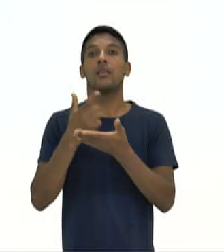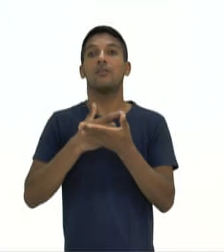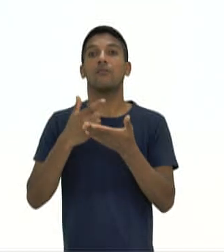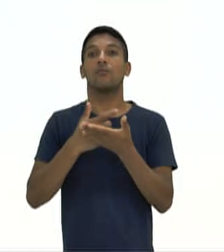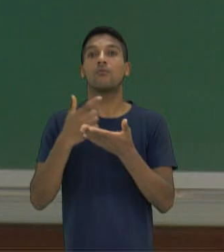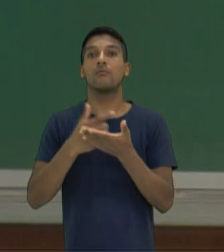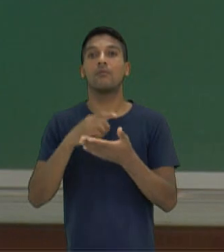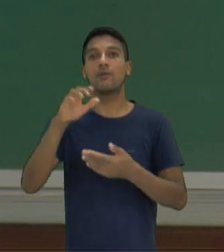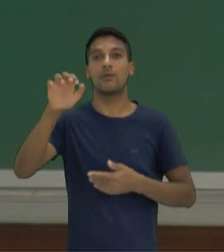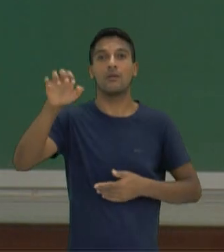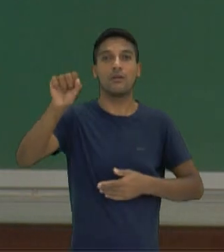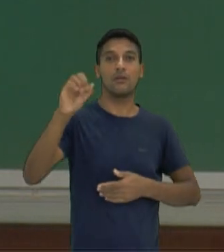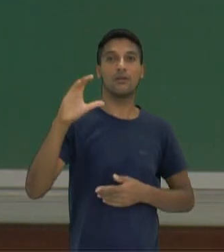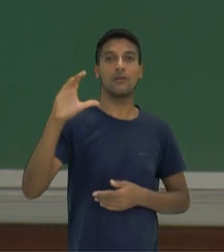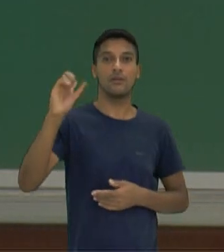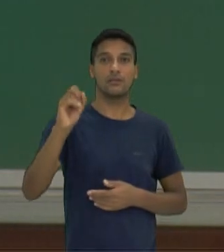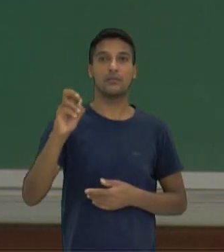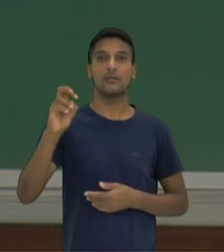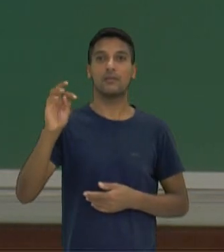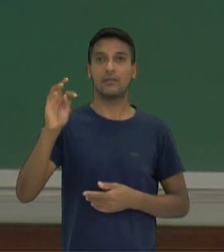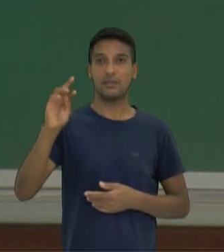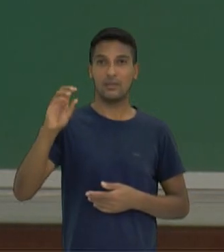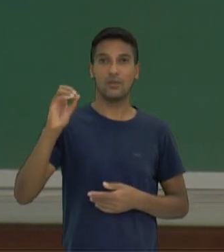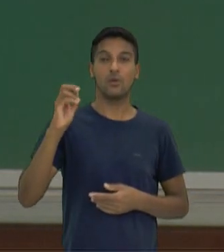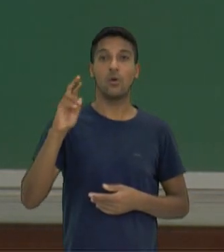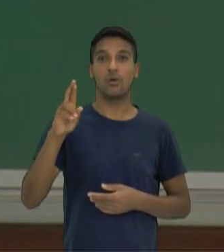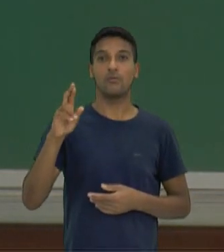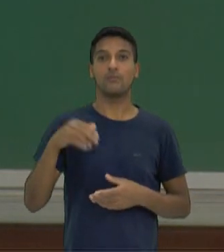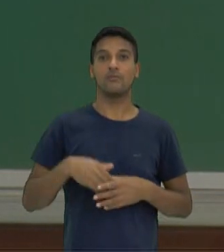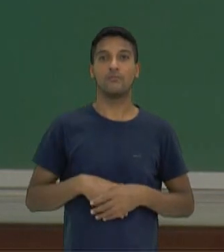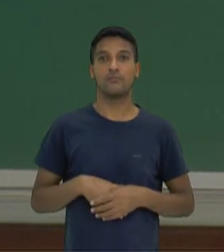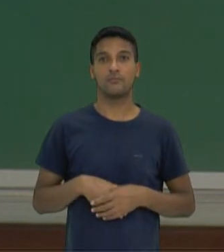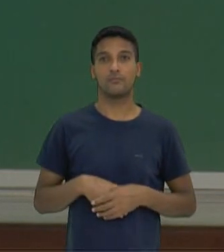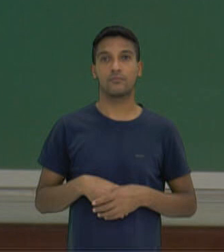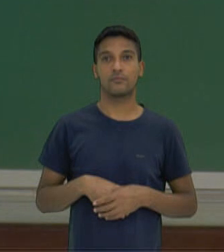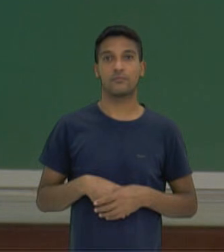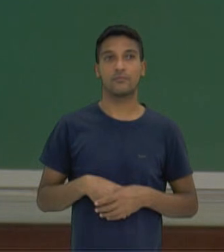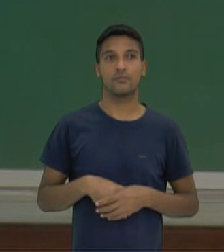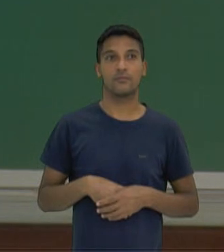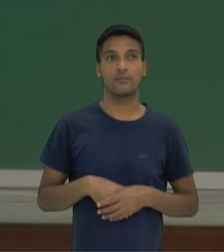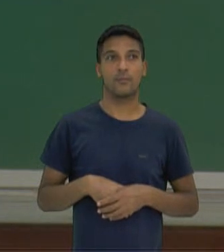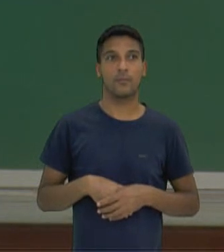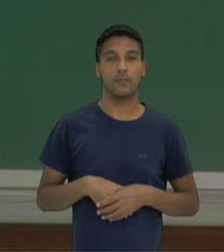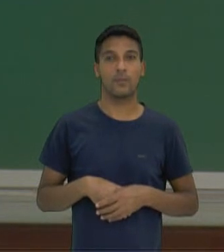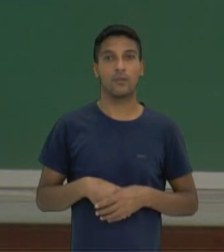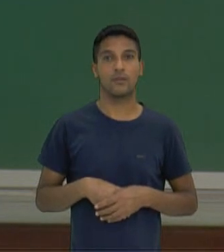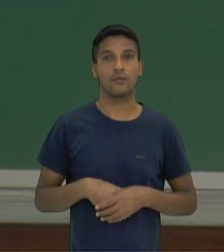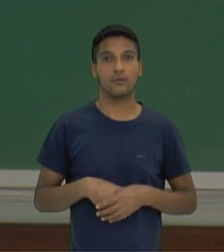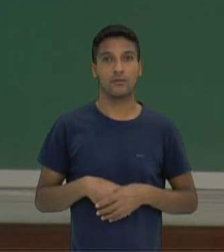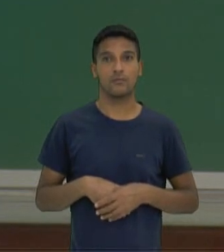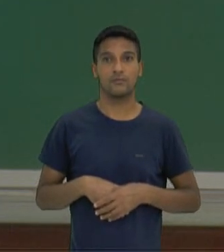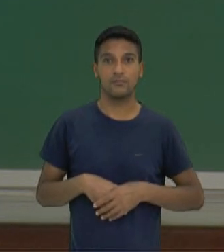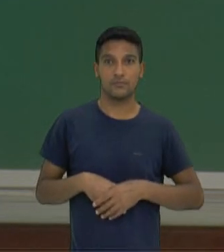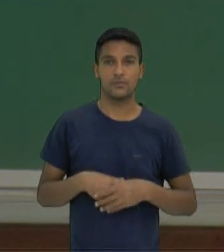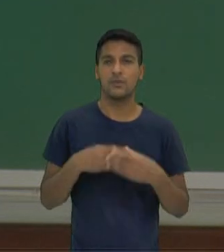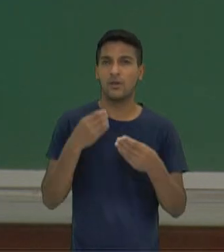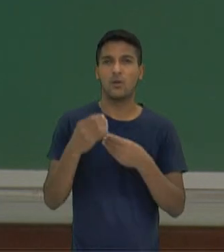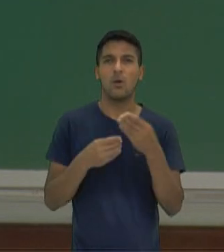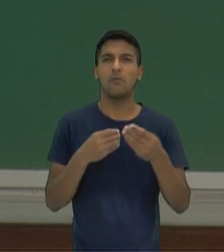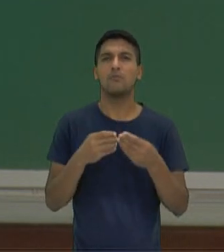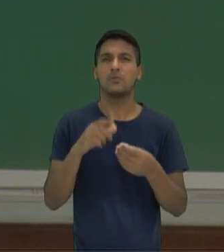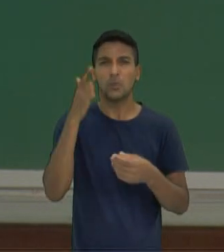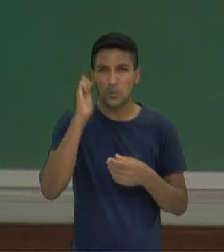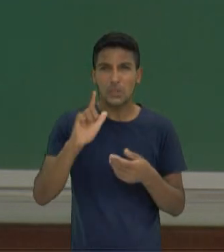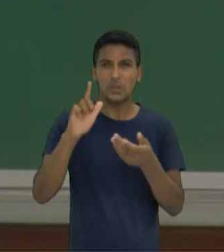Isso não é suficiente para o jornalista. O que ele faz? Ele quer saber mais como você virou um escritor, como você chegou a escrever